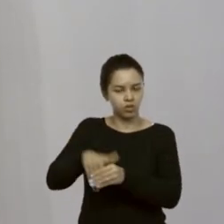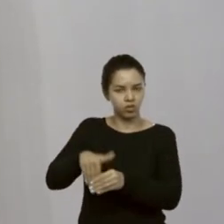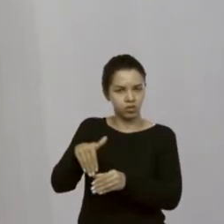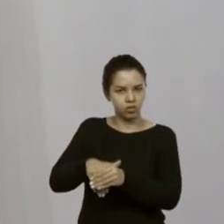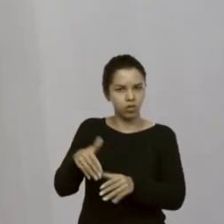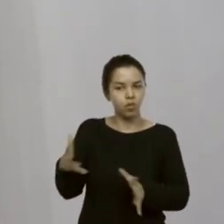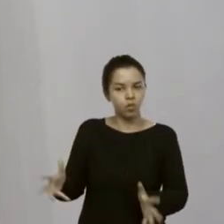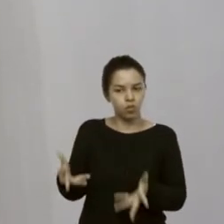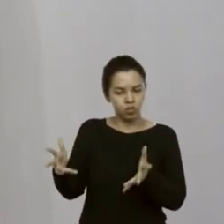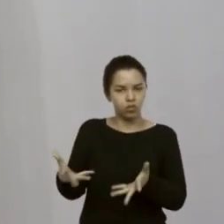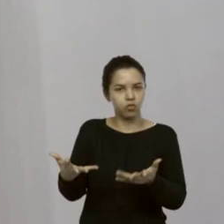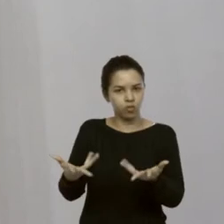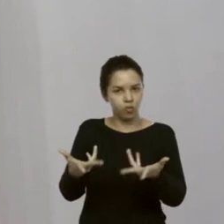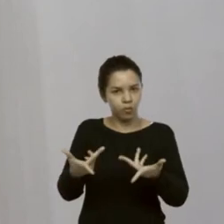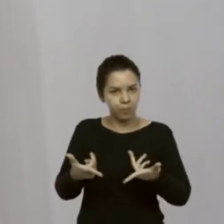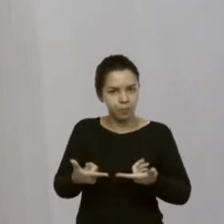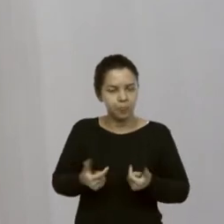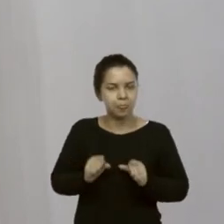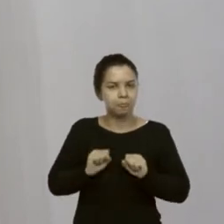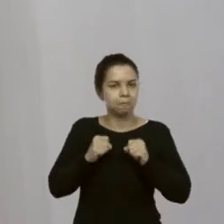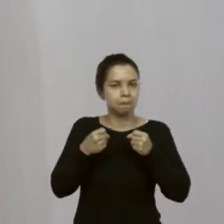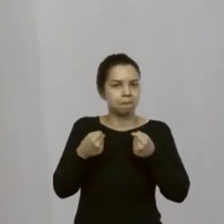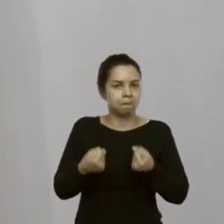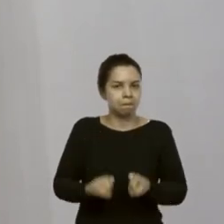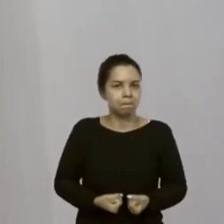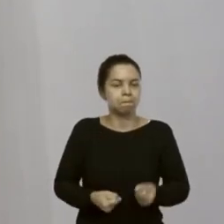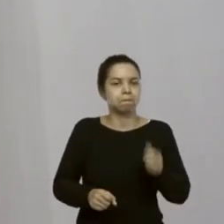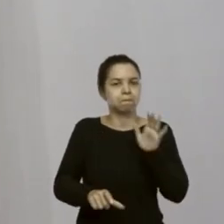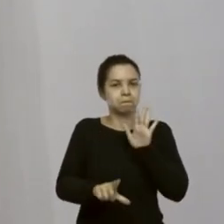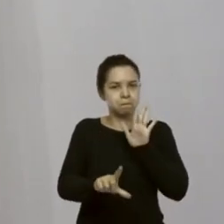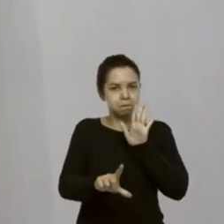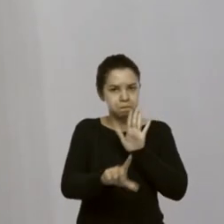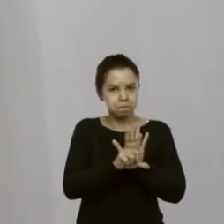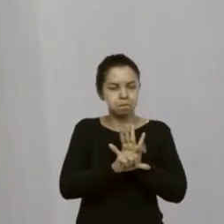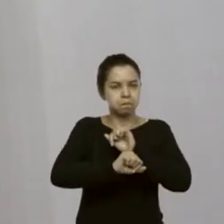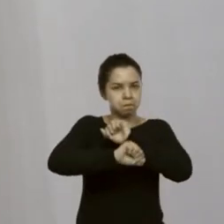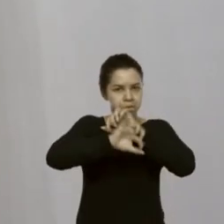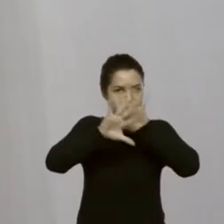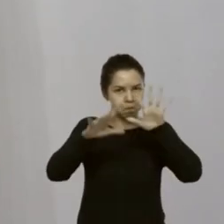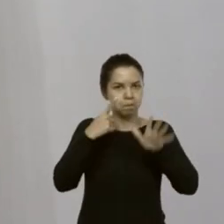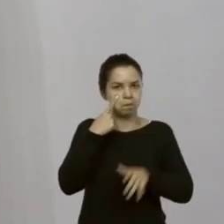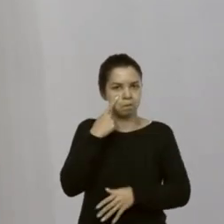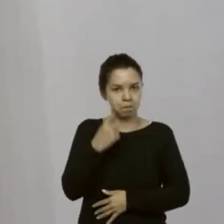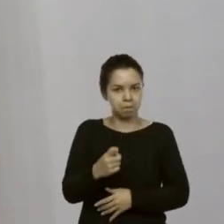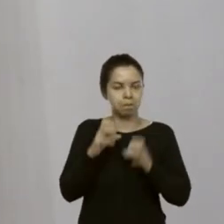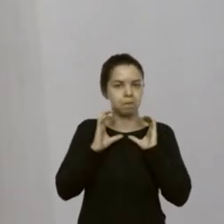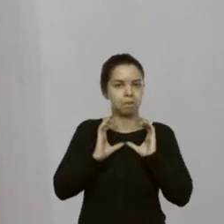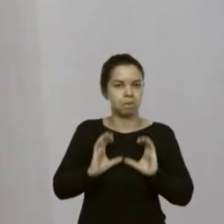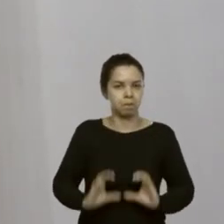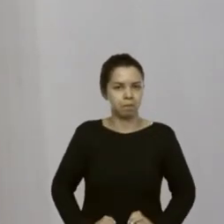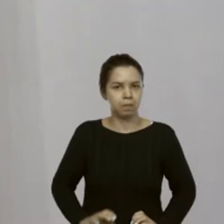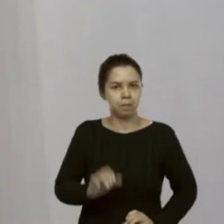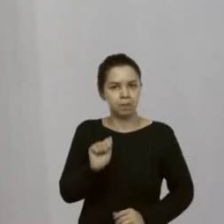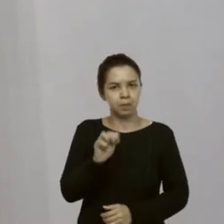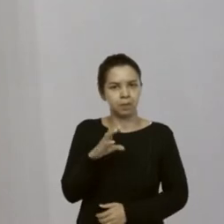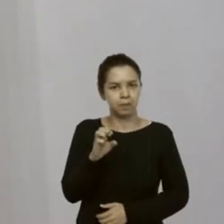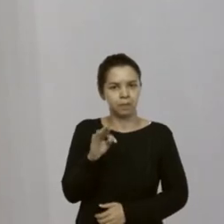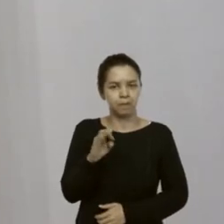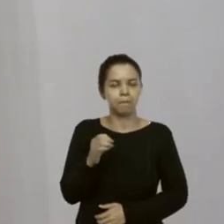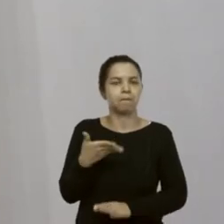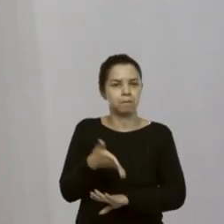de qualidade, com defesa da legalidade, transparência e dos interesses do cidadão. A Caerte estará